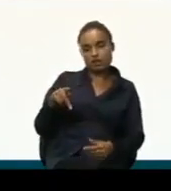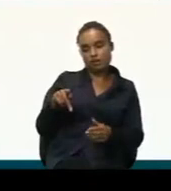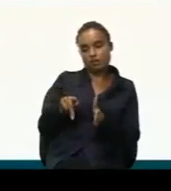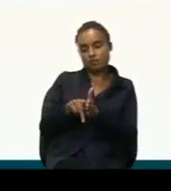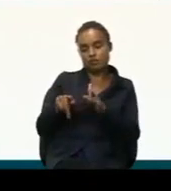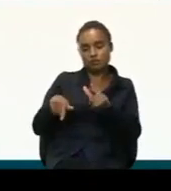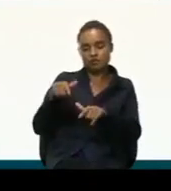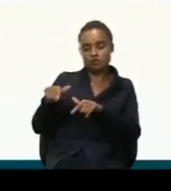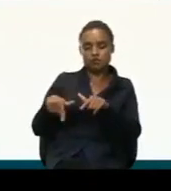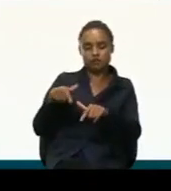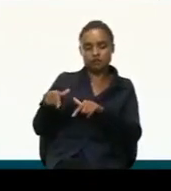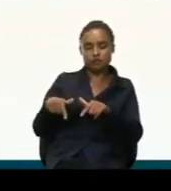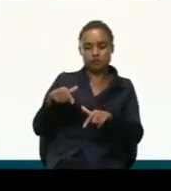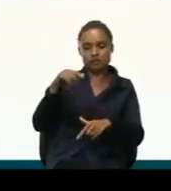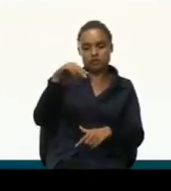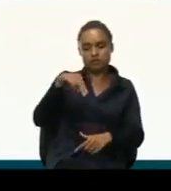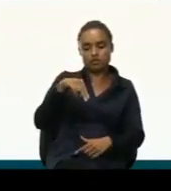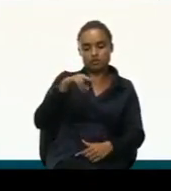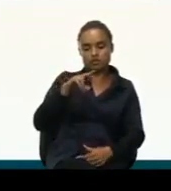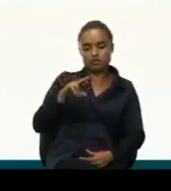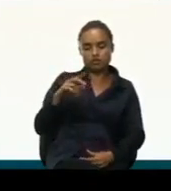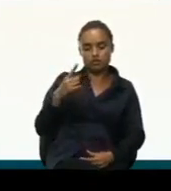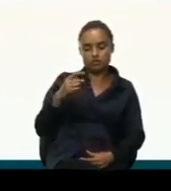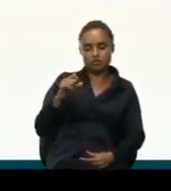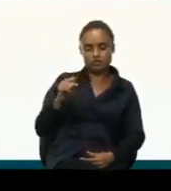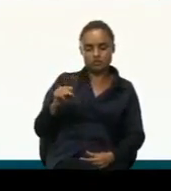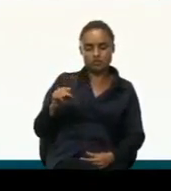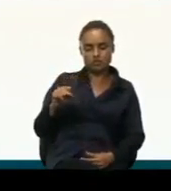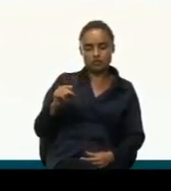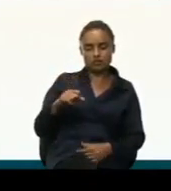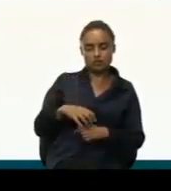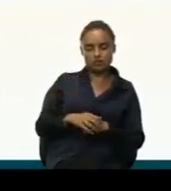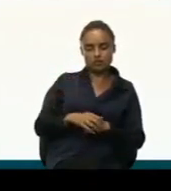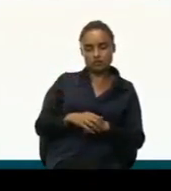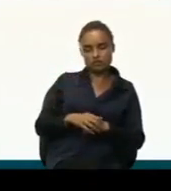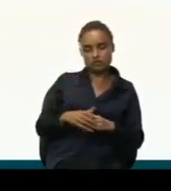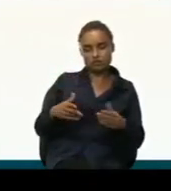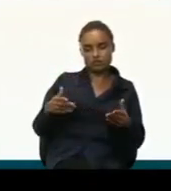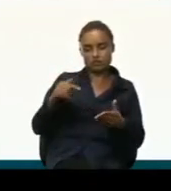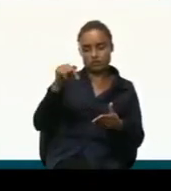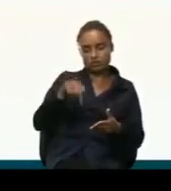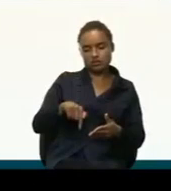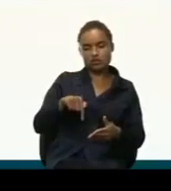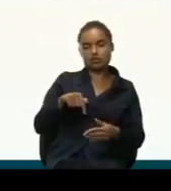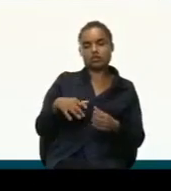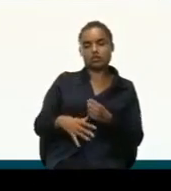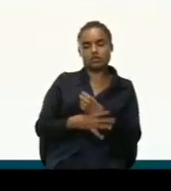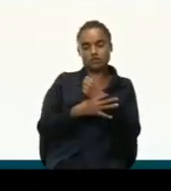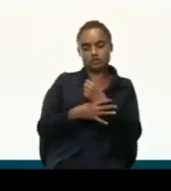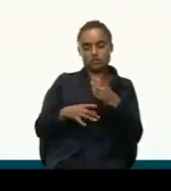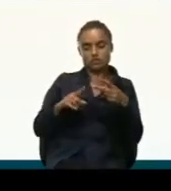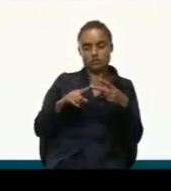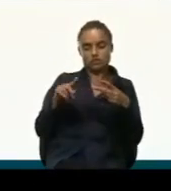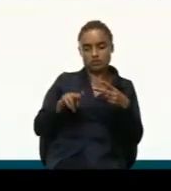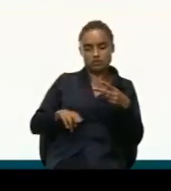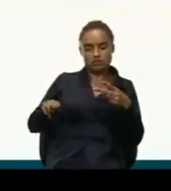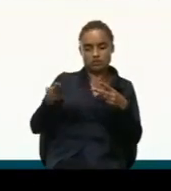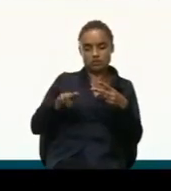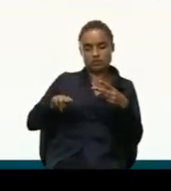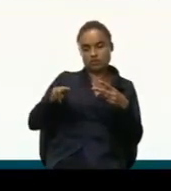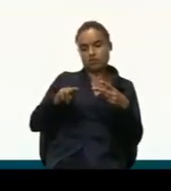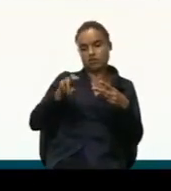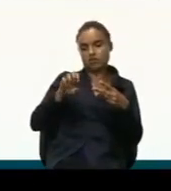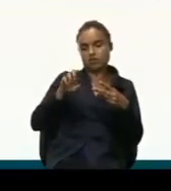nosso canteiro de obra, NR18 pede que tudo seja sinalizado. Então, a gente vai ter, ó, segurança, uso obrigatório de EPIs,